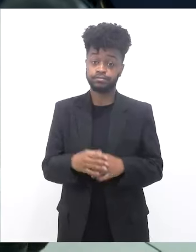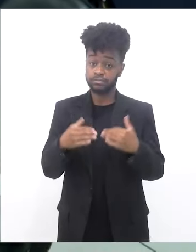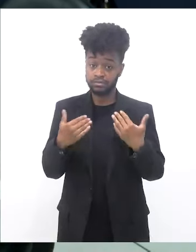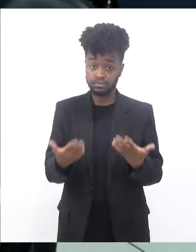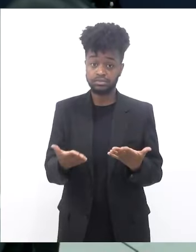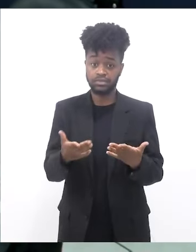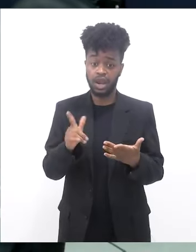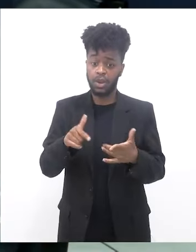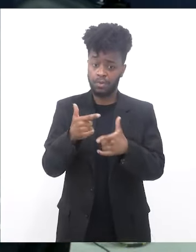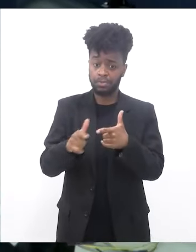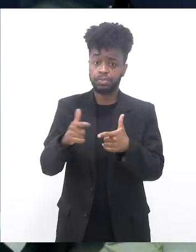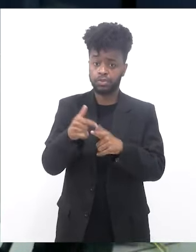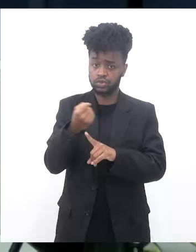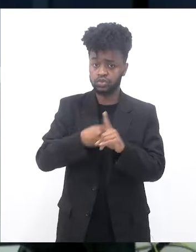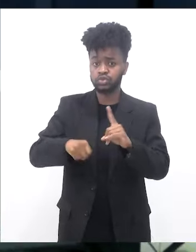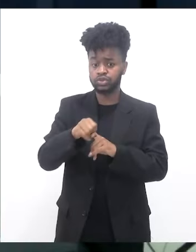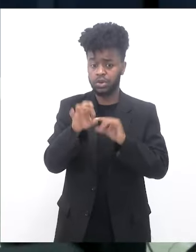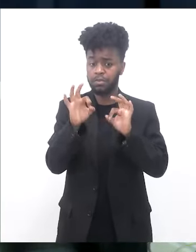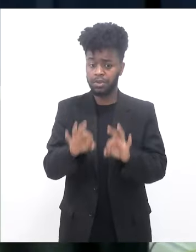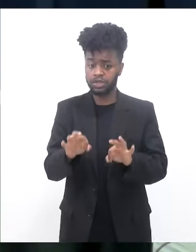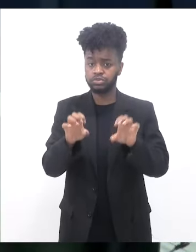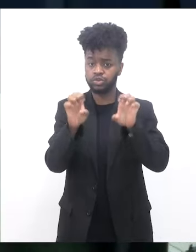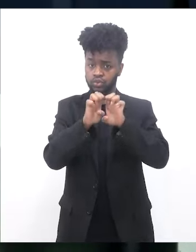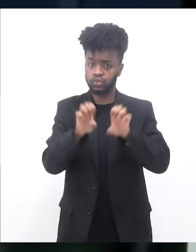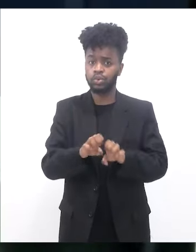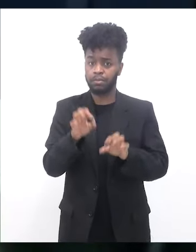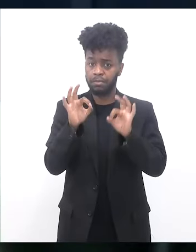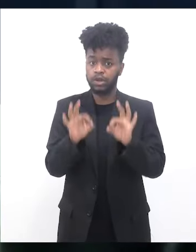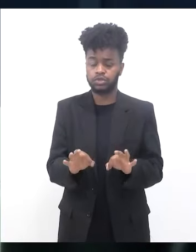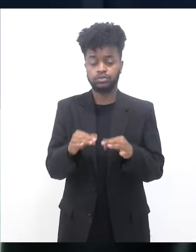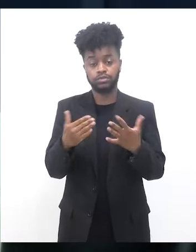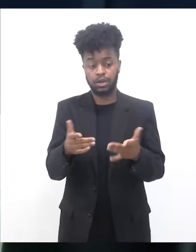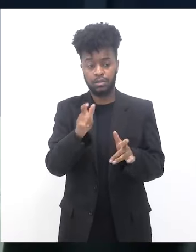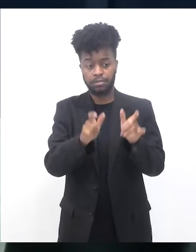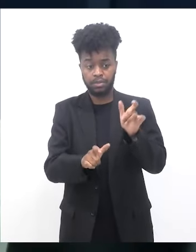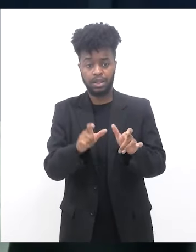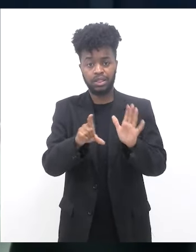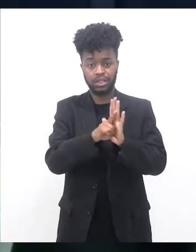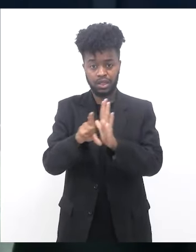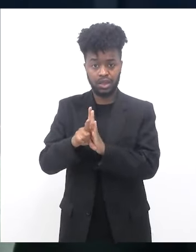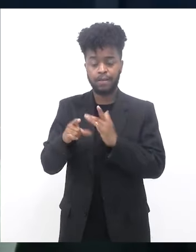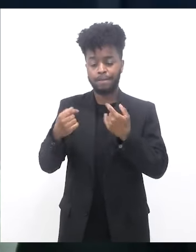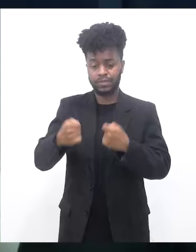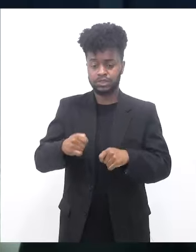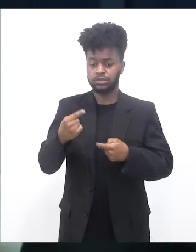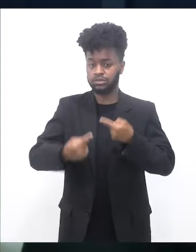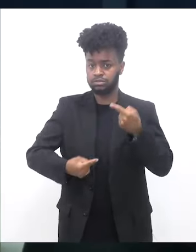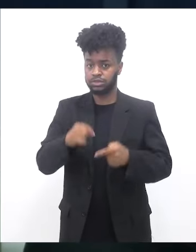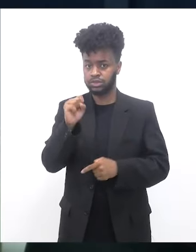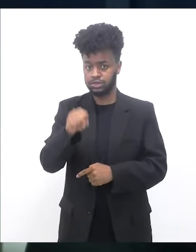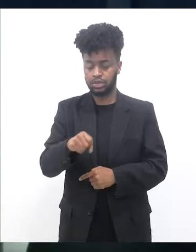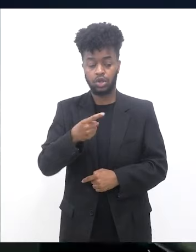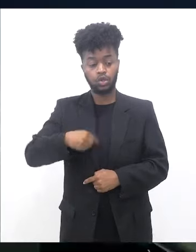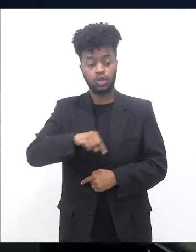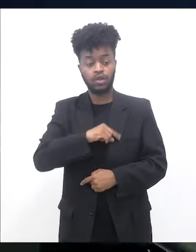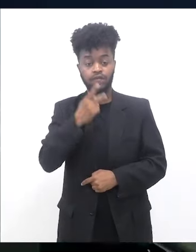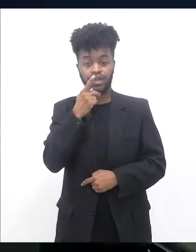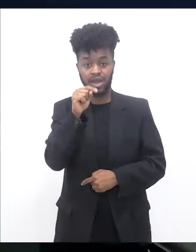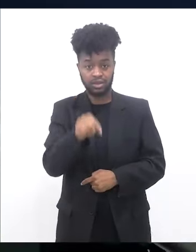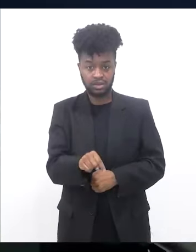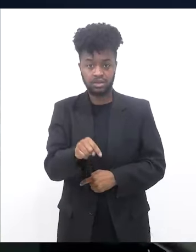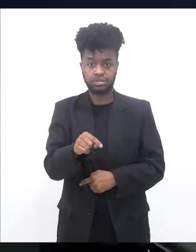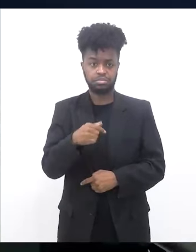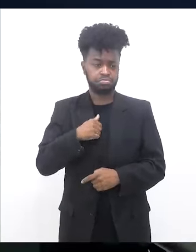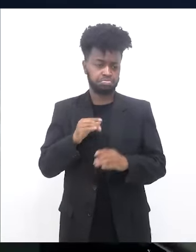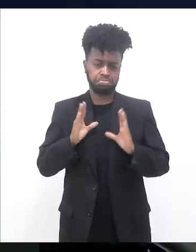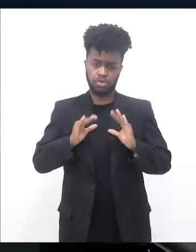Então, assim, é um problema social, estrutural, e o legislador e o Estado tem que entrar, sim. E nós estamos falando aqui, eu estou muito à vontade,